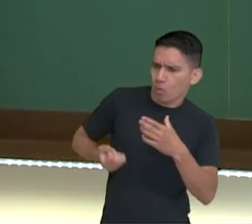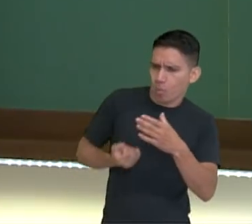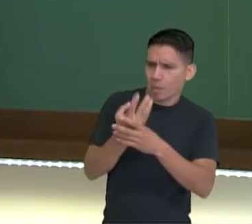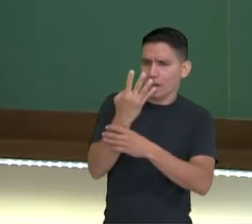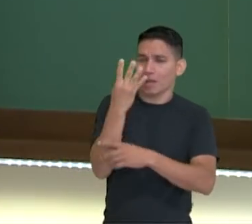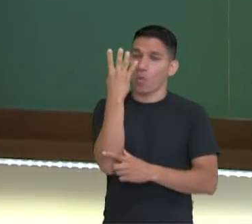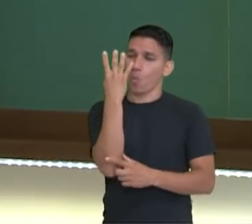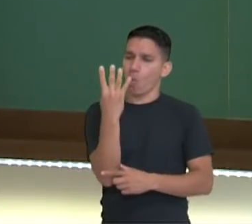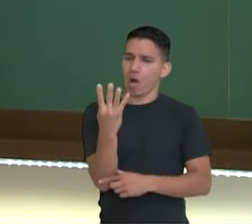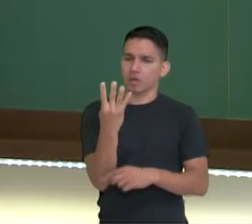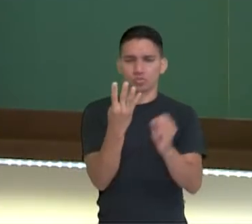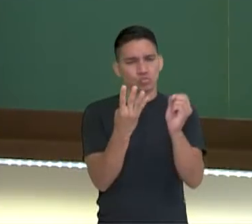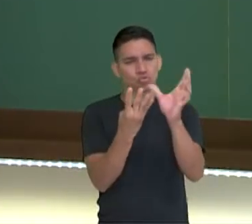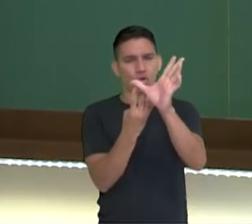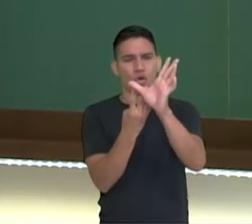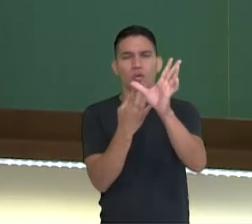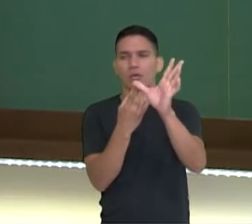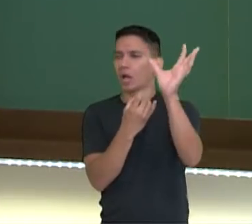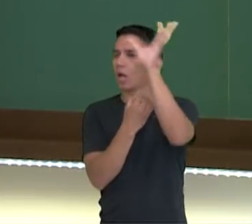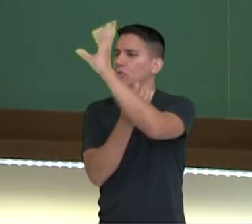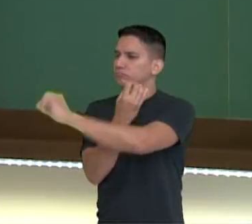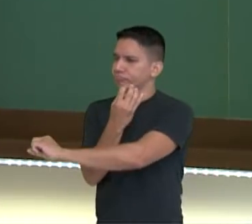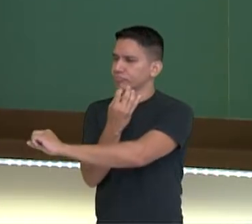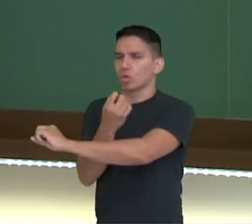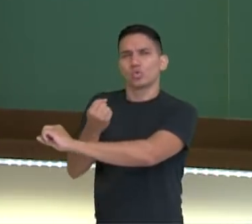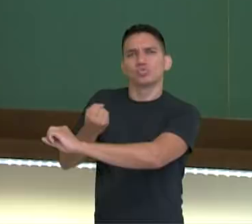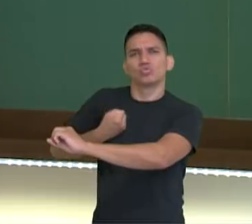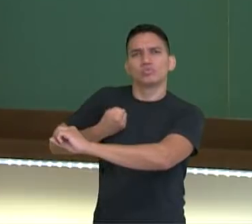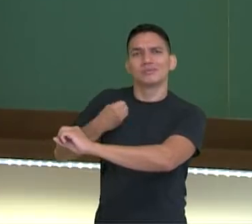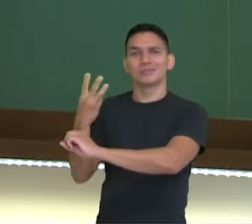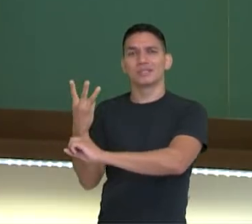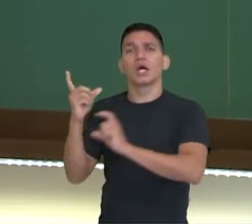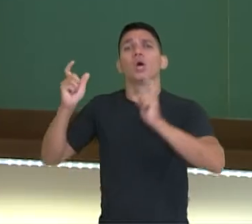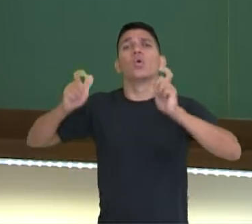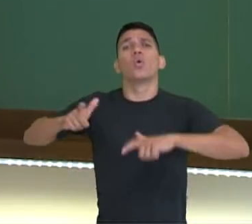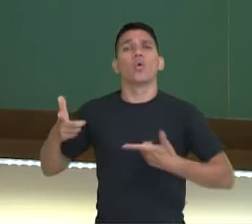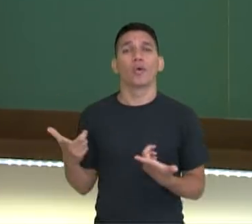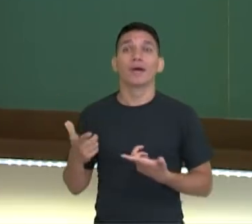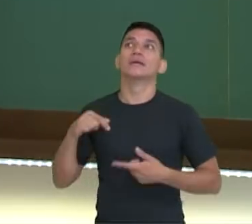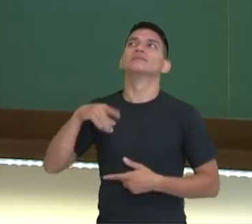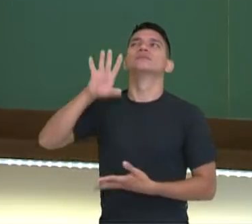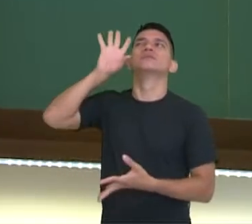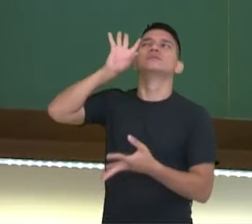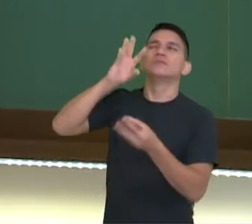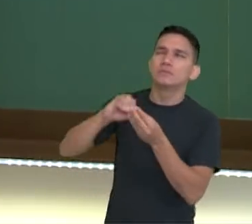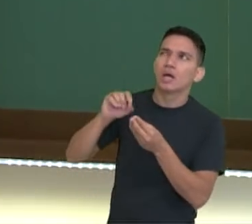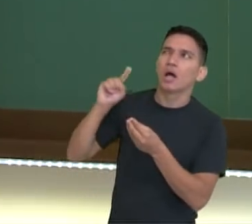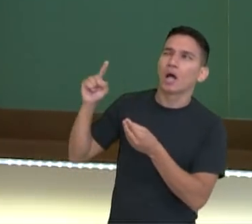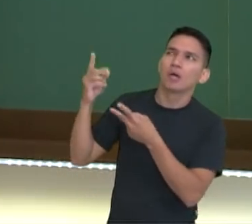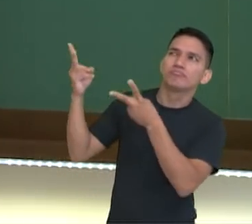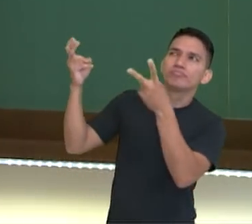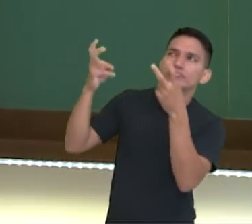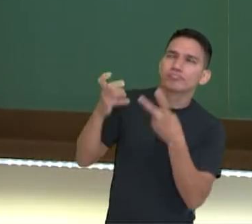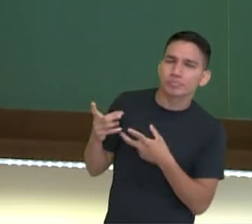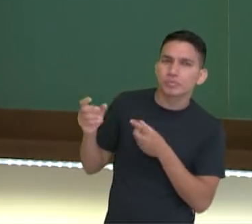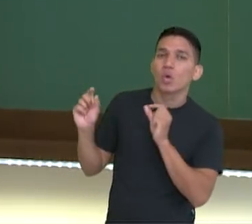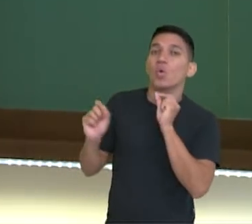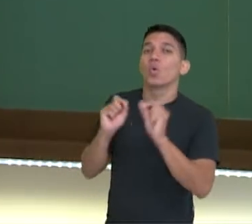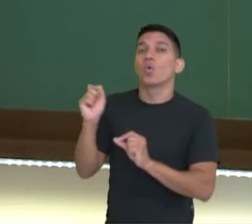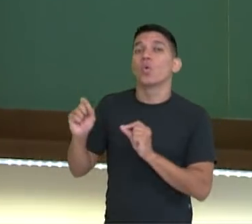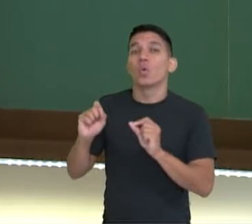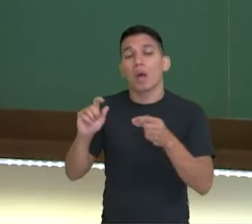e vai se pôr lá no número 3. Então, a partir dessa observação do esqueminha ali, qual